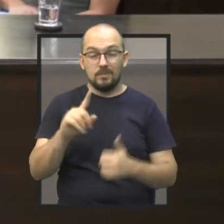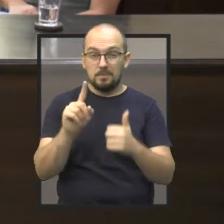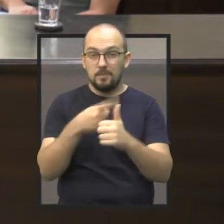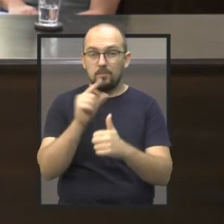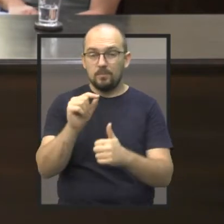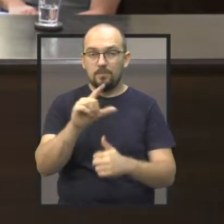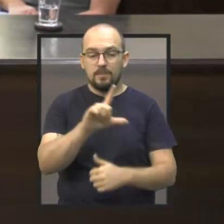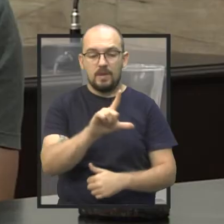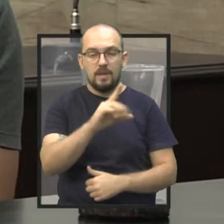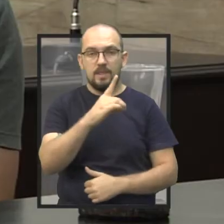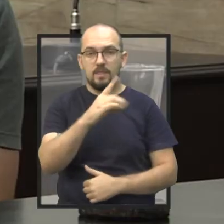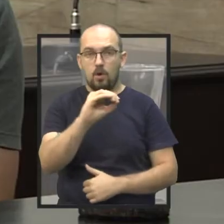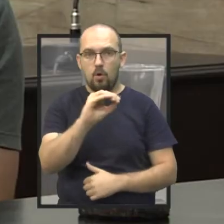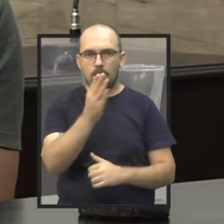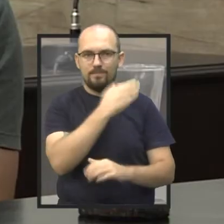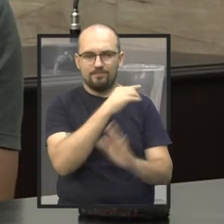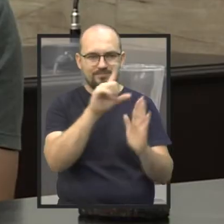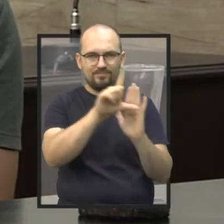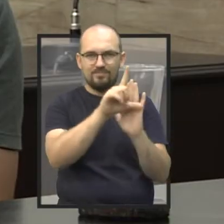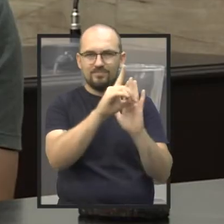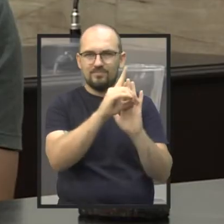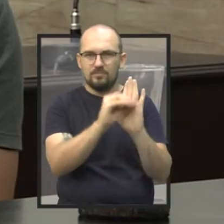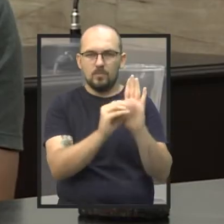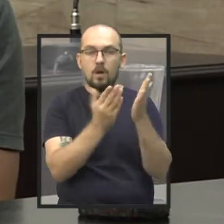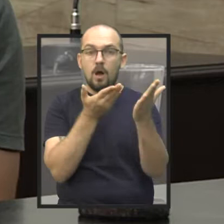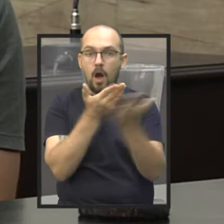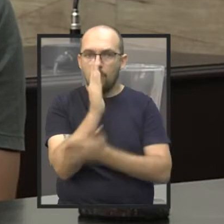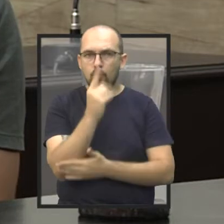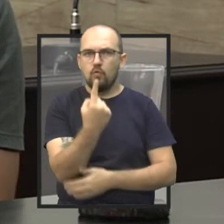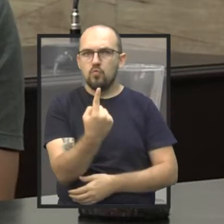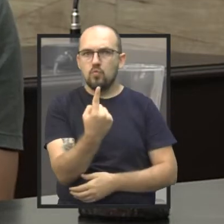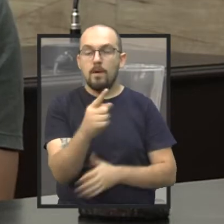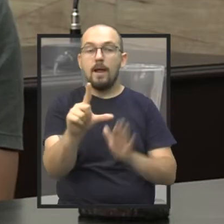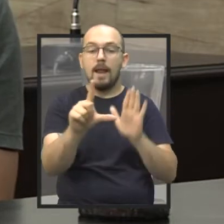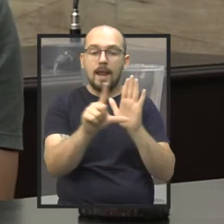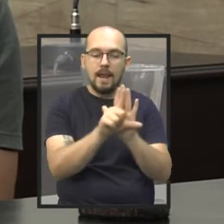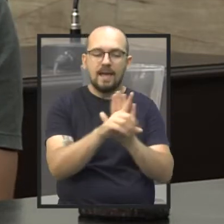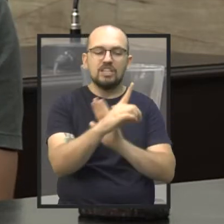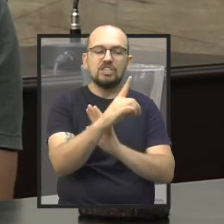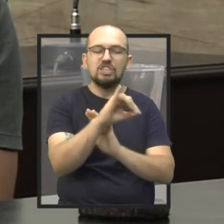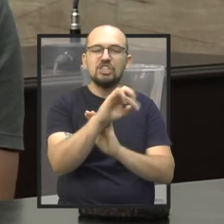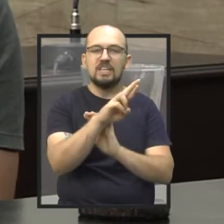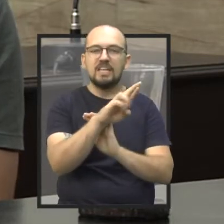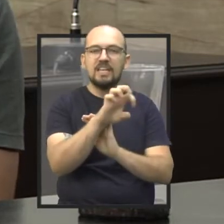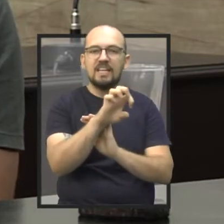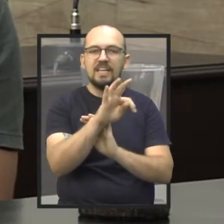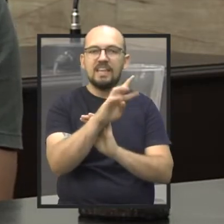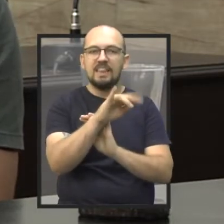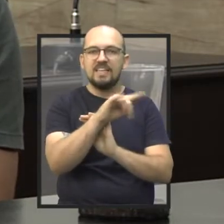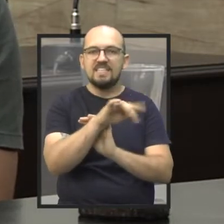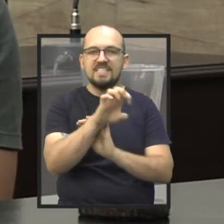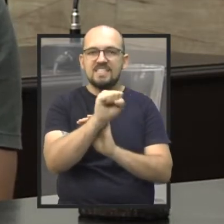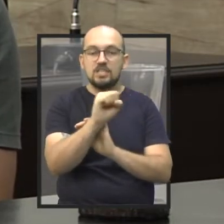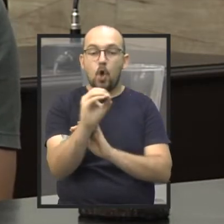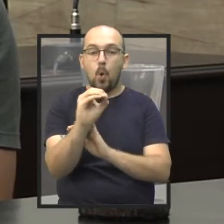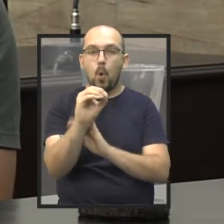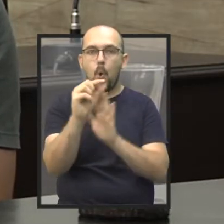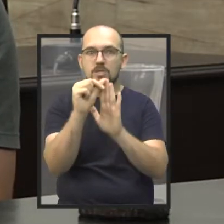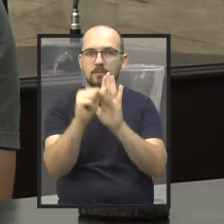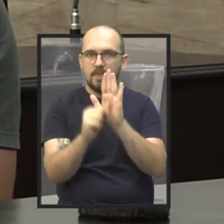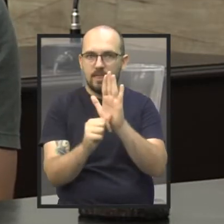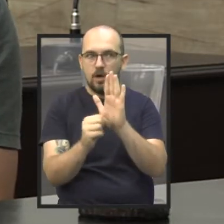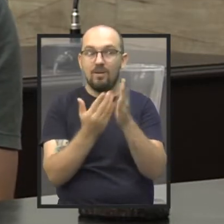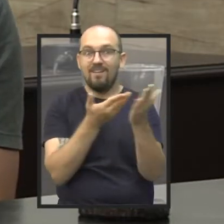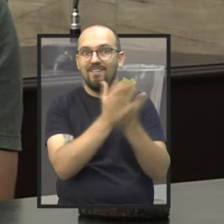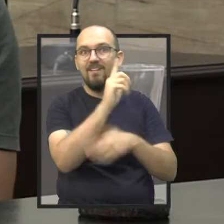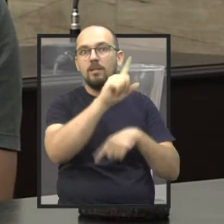a alteração da LDO que nós fizemos, né, nós fizemos a aprovação de uma LDO, de uma lei de diretrizes orçamentárias, depois tivemos que